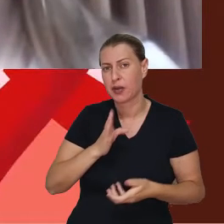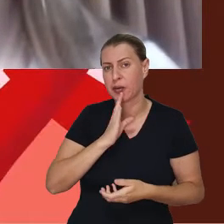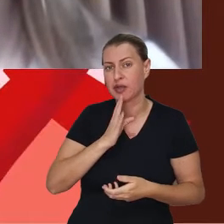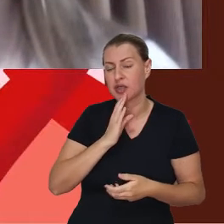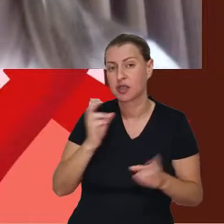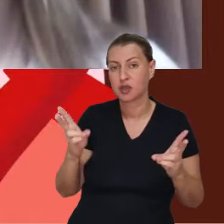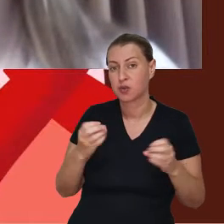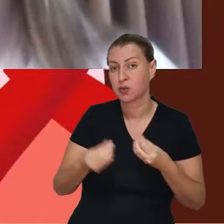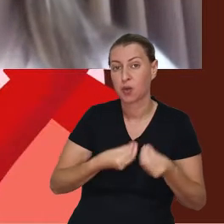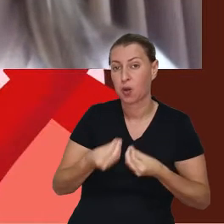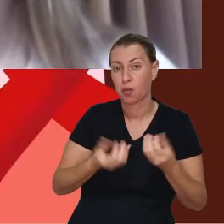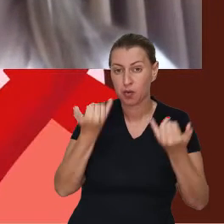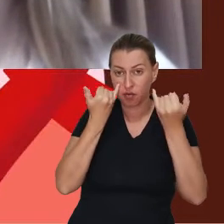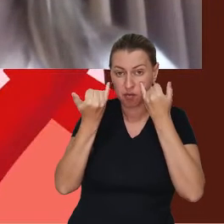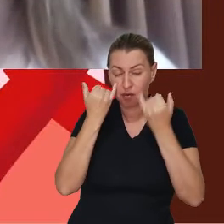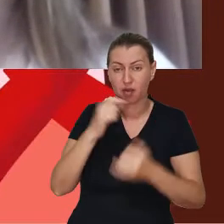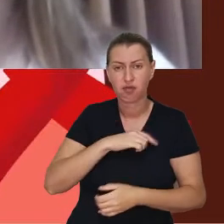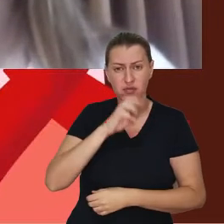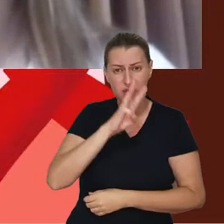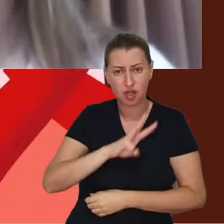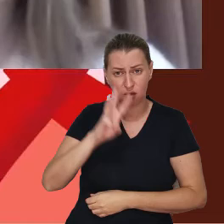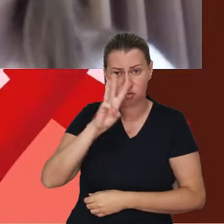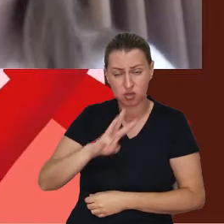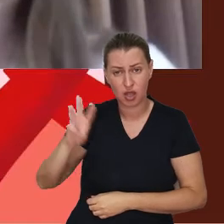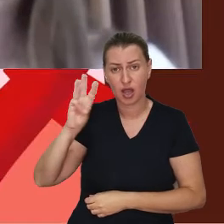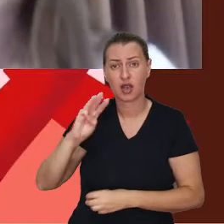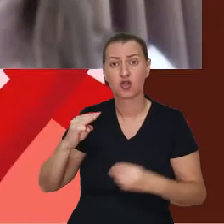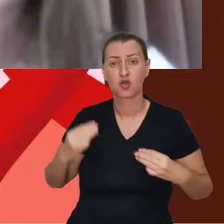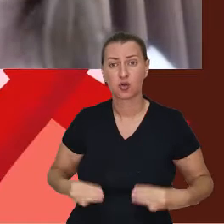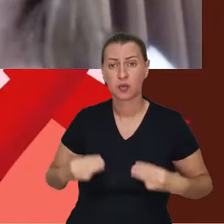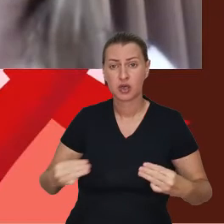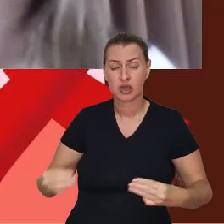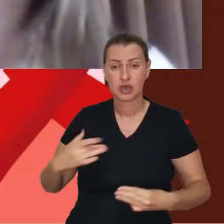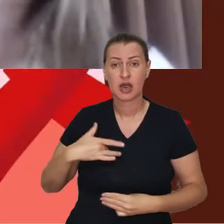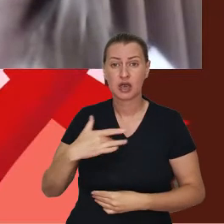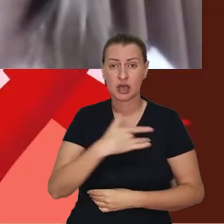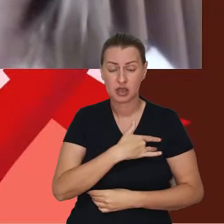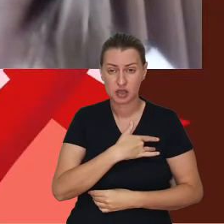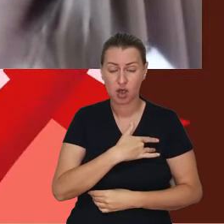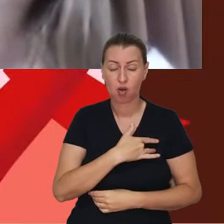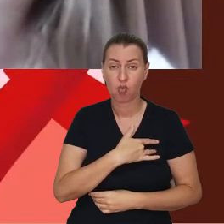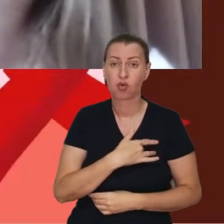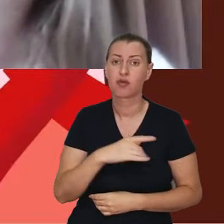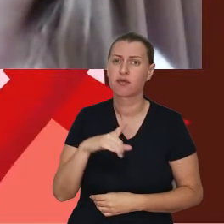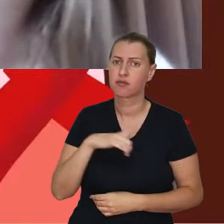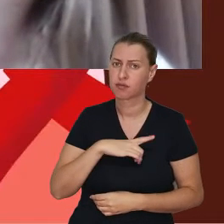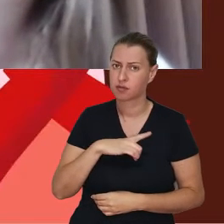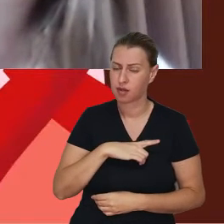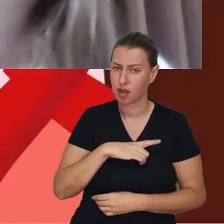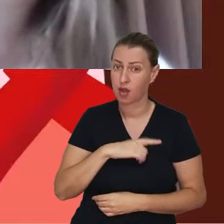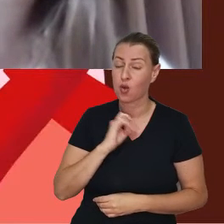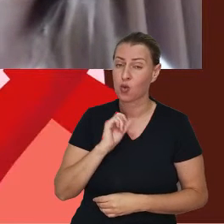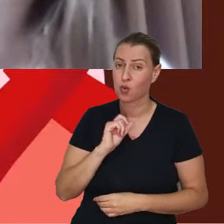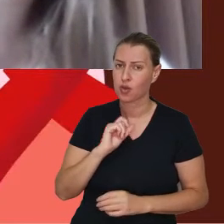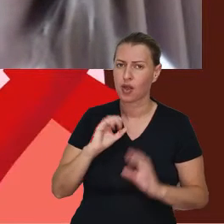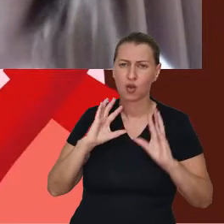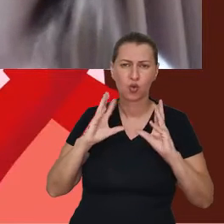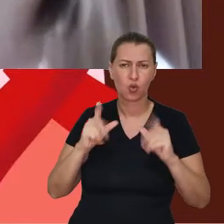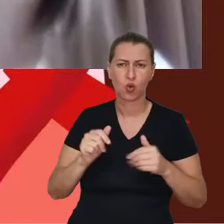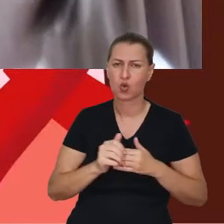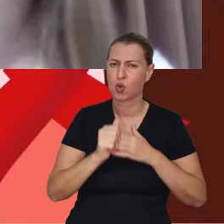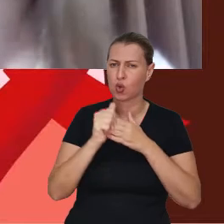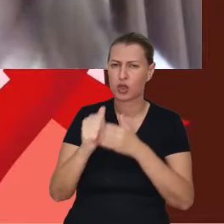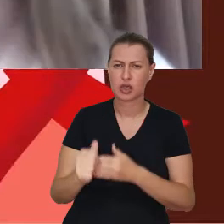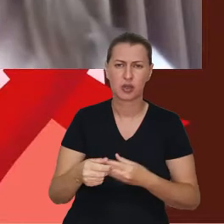informar aqui em Novo Hamburgo? Tem o site do Ministério da Saúde, tá? No site do Ministério da Saúde, ele traz todas as